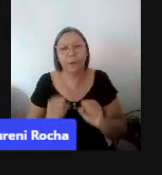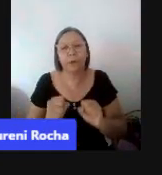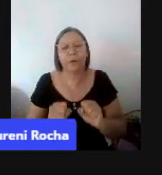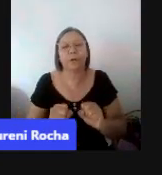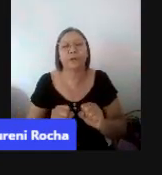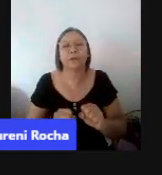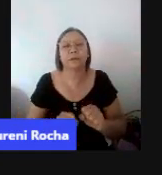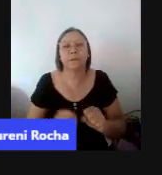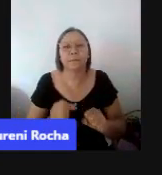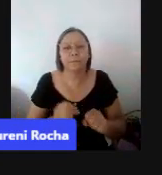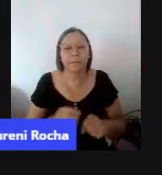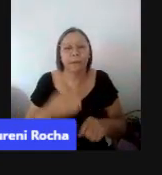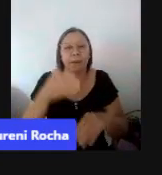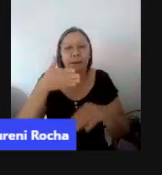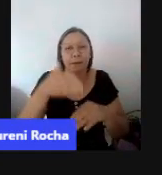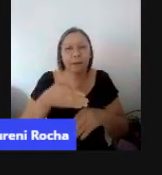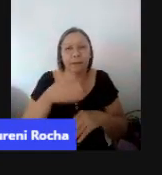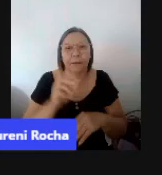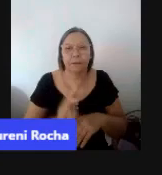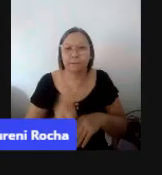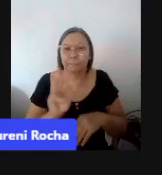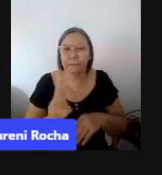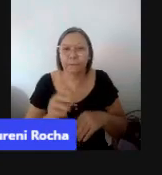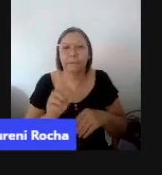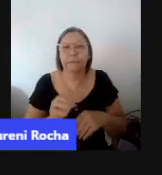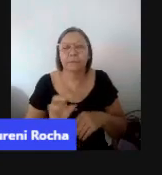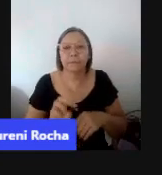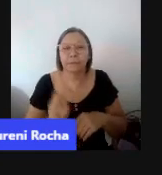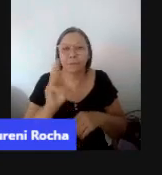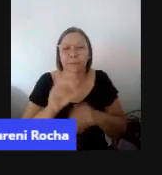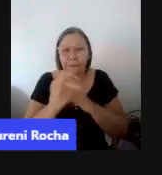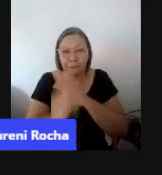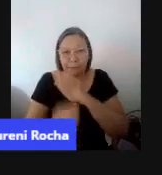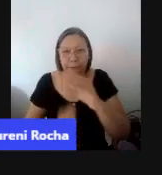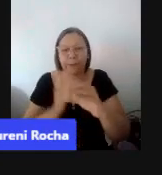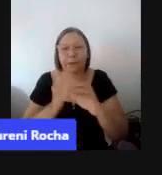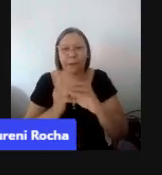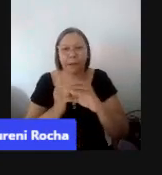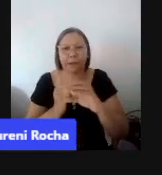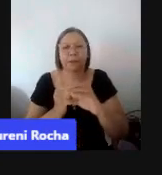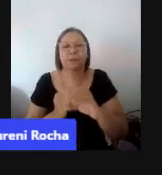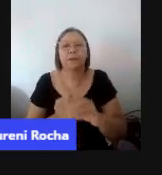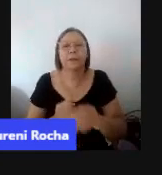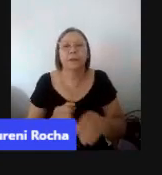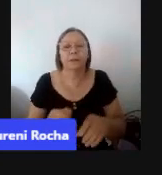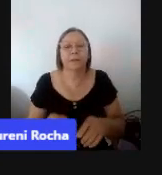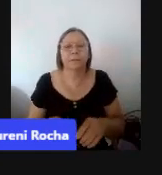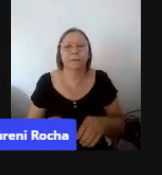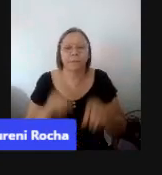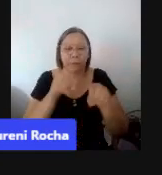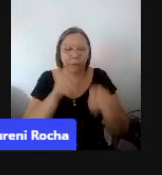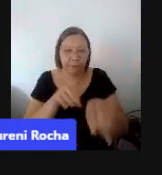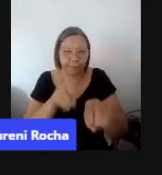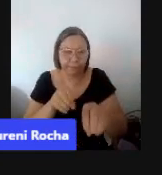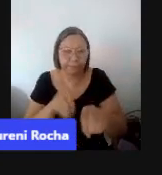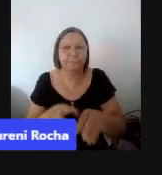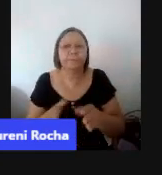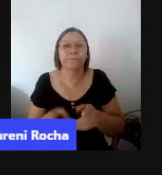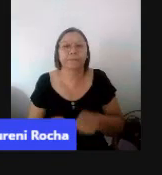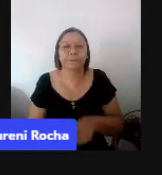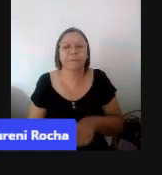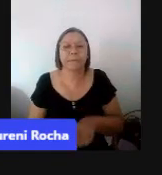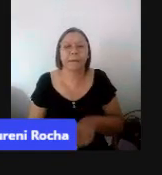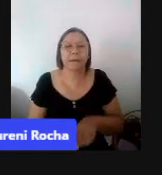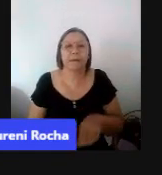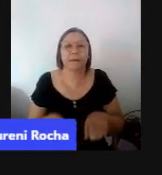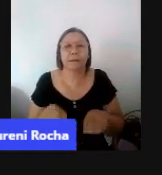vocês desenvolverem ações educativas e também linkarem com a questão da, não só da fauna, mas